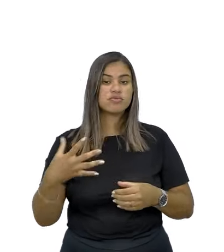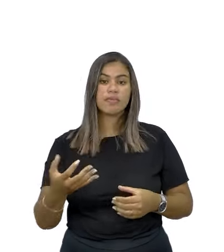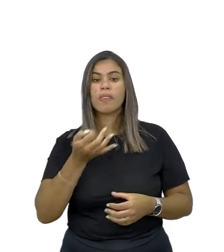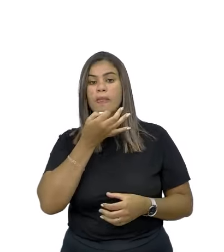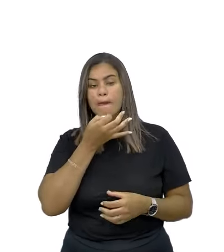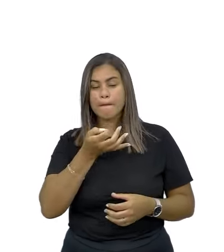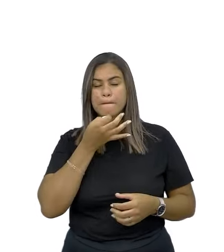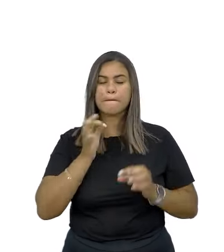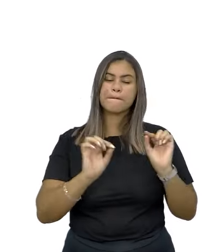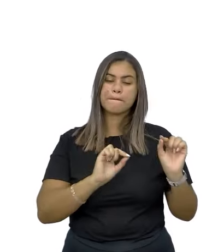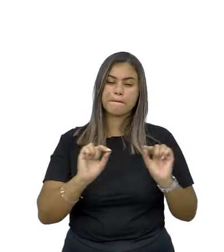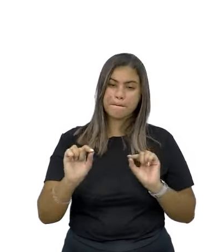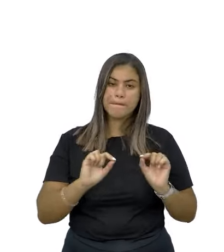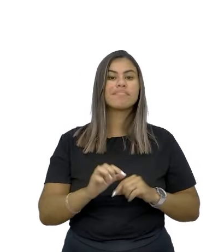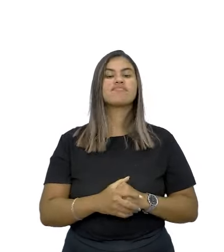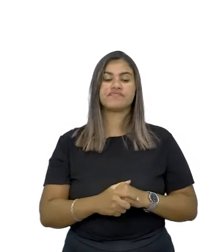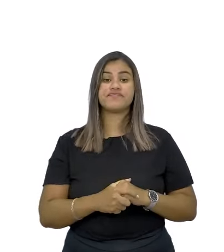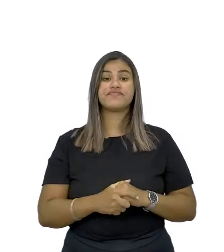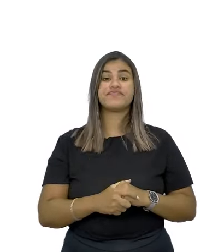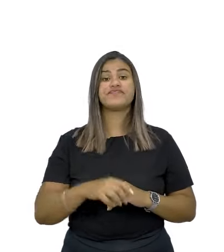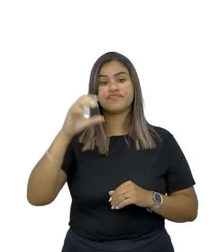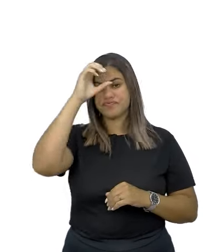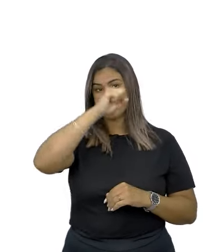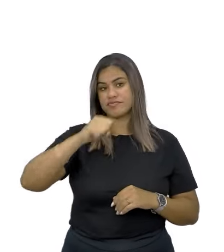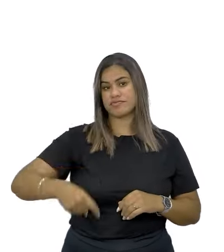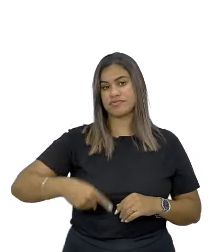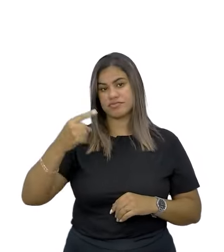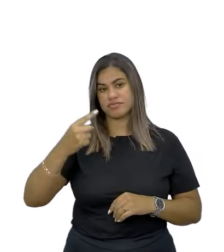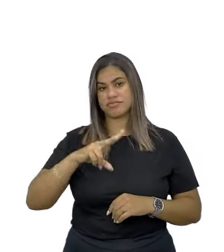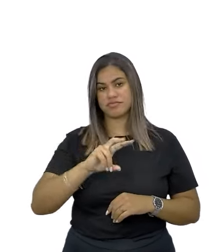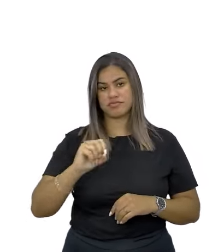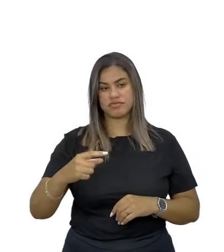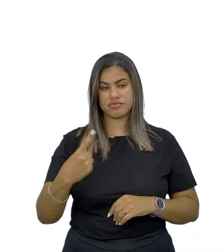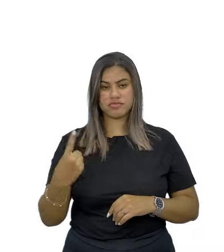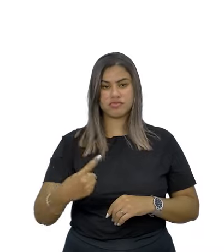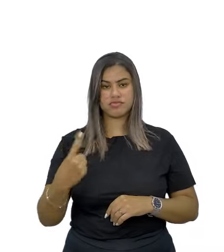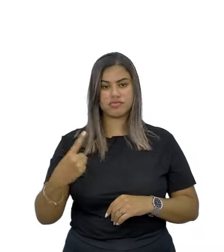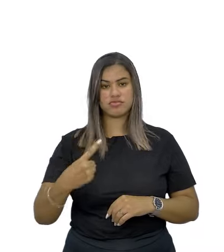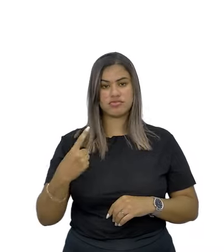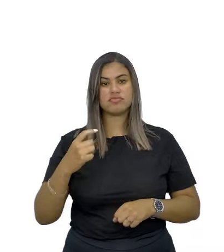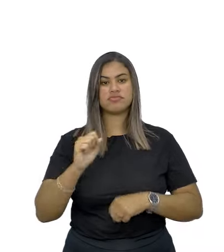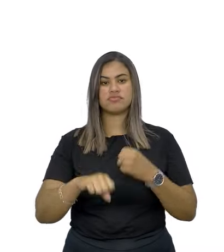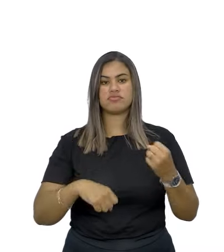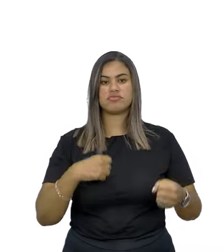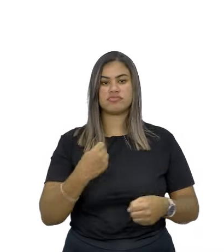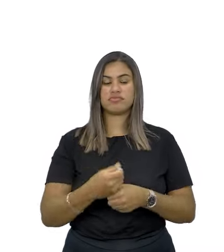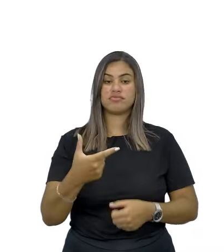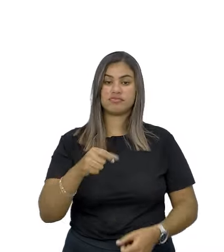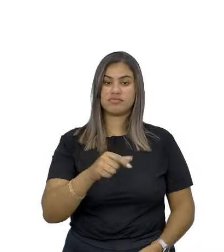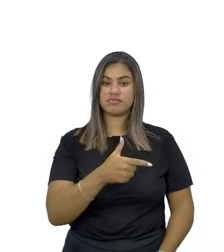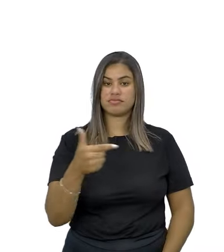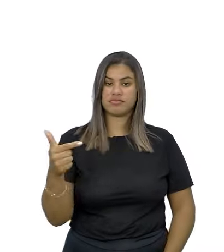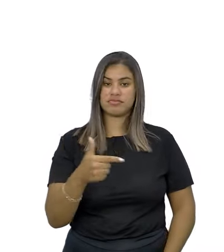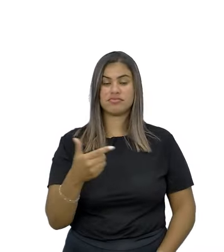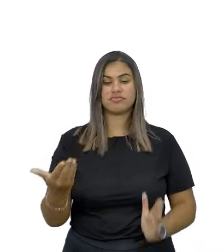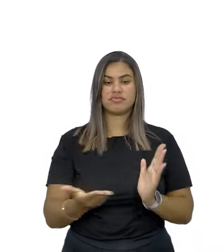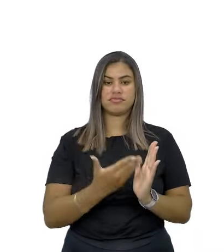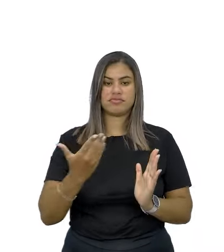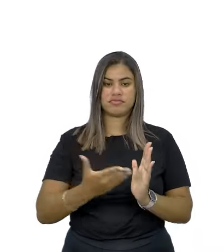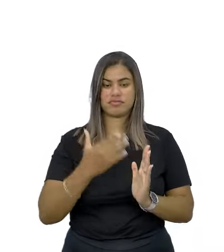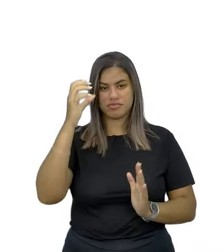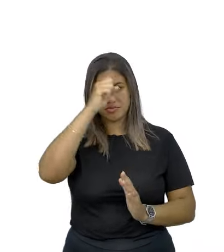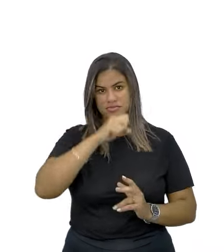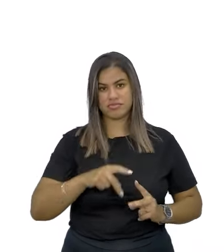Aprender Sempre, da situação de aprendizagem 1, do volume 1 deste ano, do caderno do Aprender Sempre, né, deste